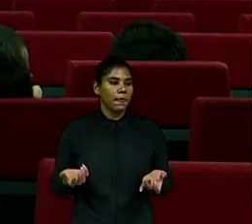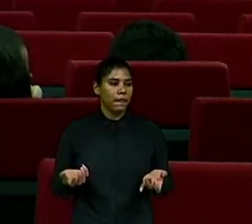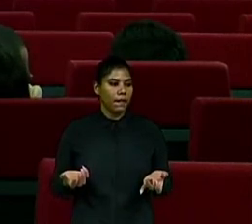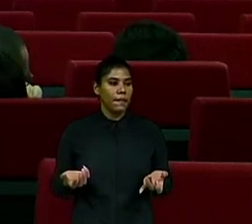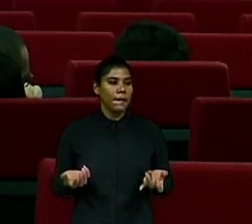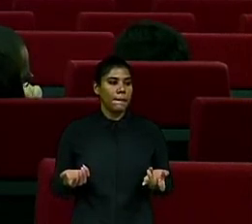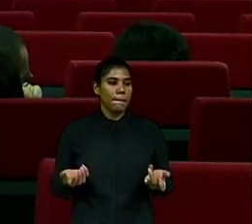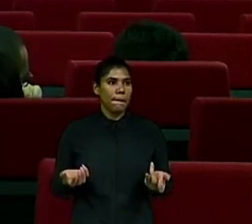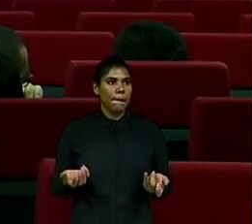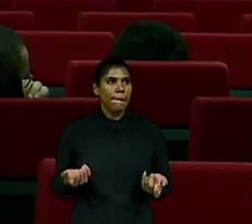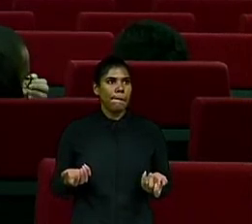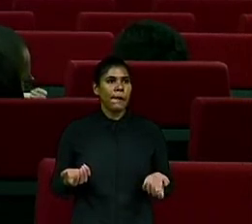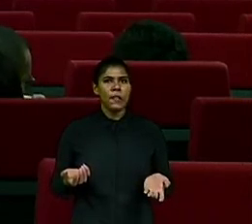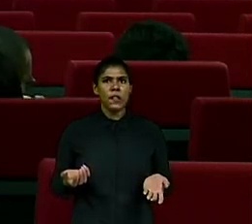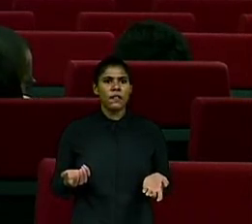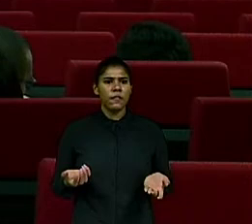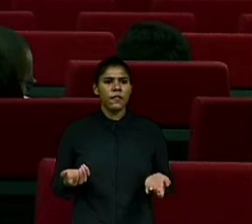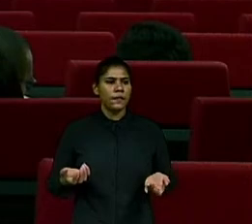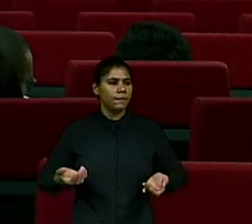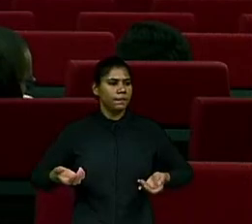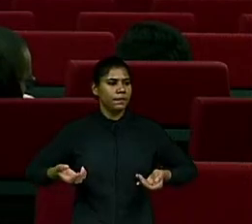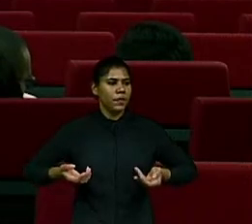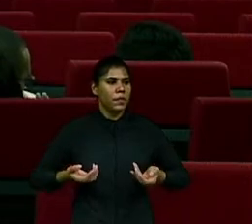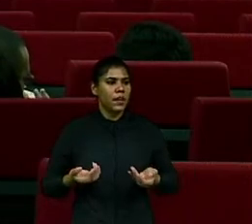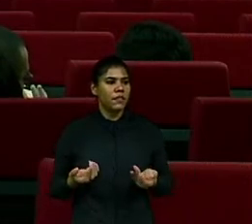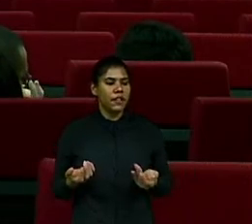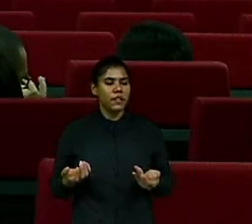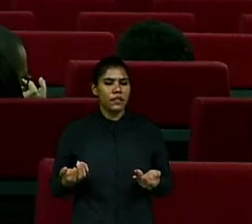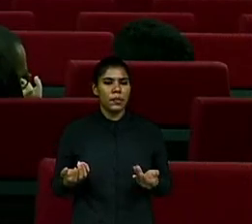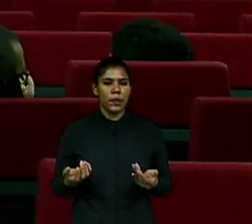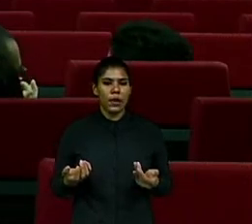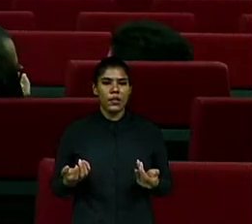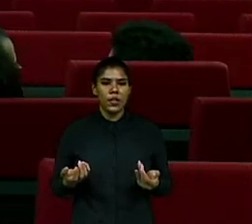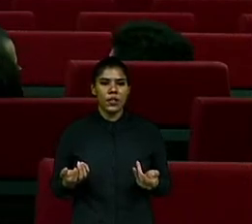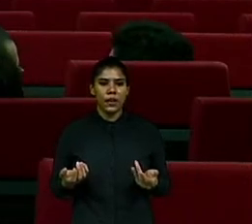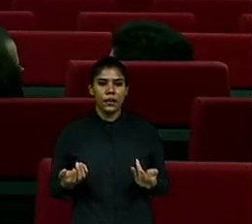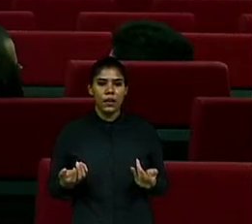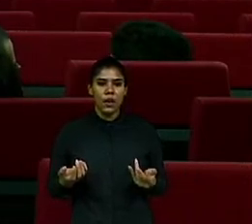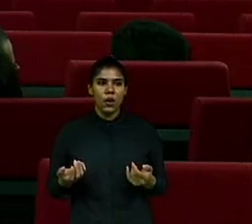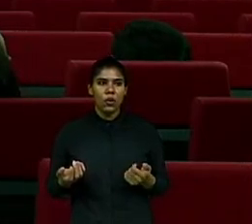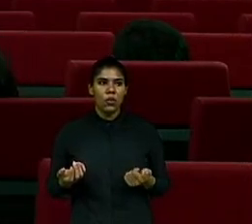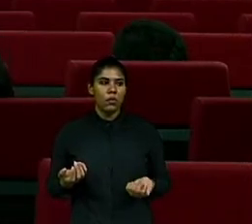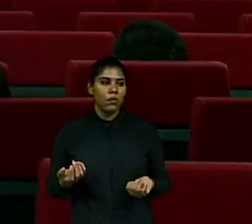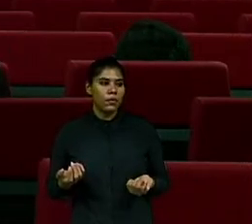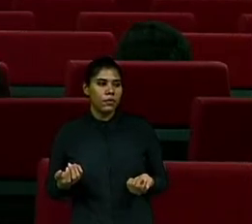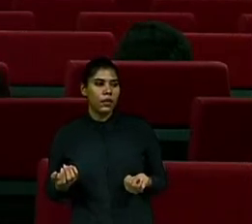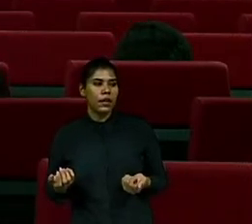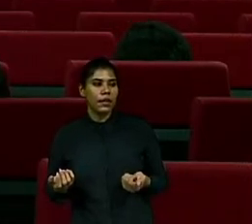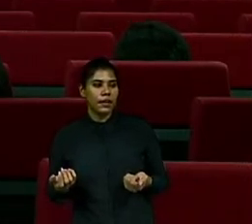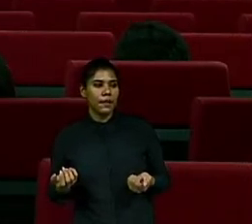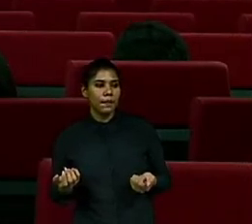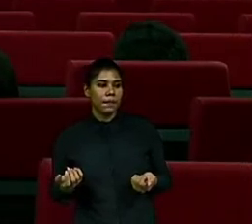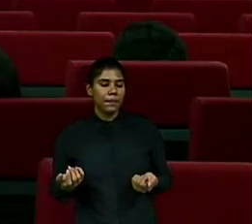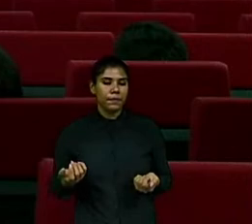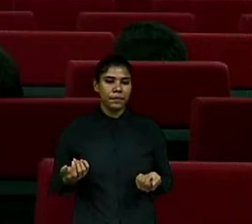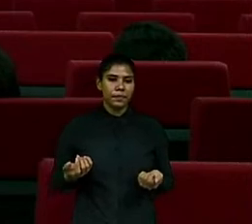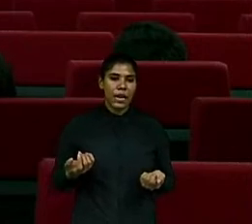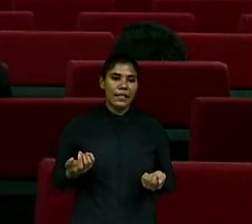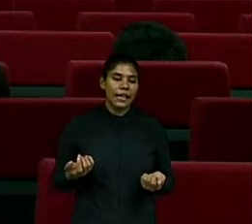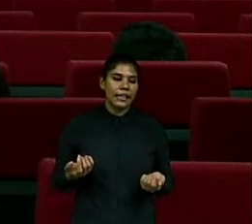nem reproduza mais porque Matar Os bichinho né rapaz bem que tem um mosquito da dengue aí ele já morreu